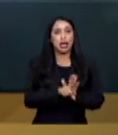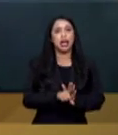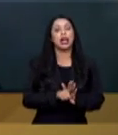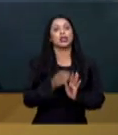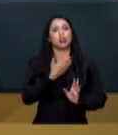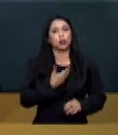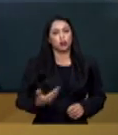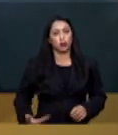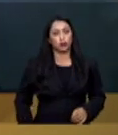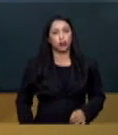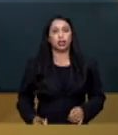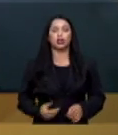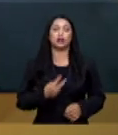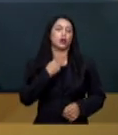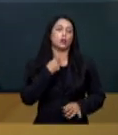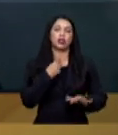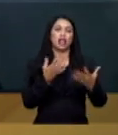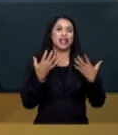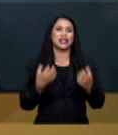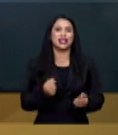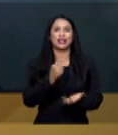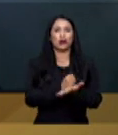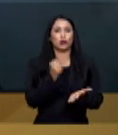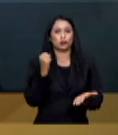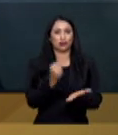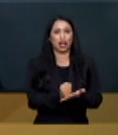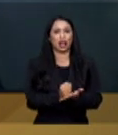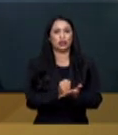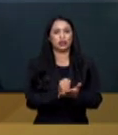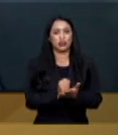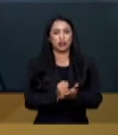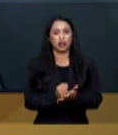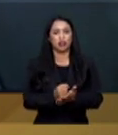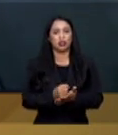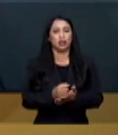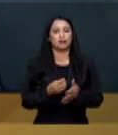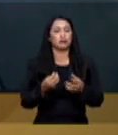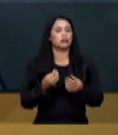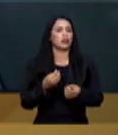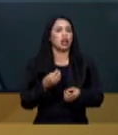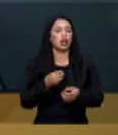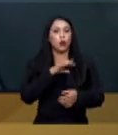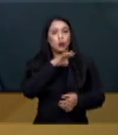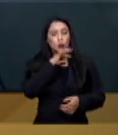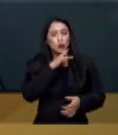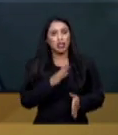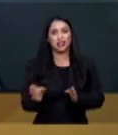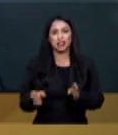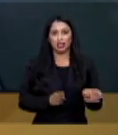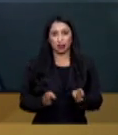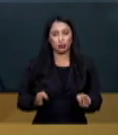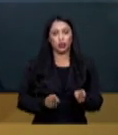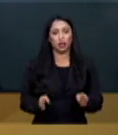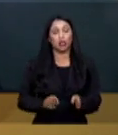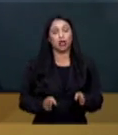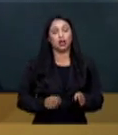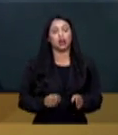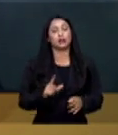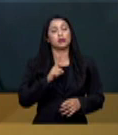faça e tolere e aceite contratos precários e temporários para o cumprimento de